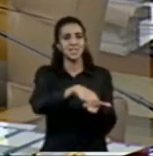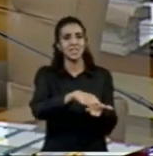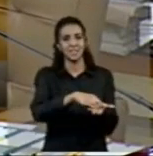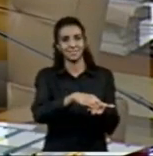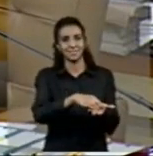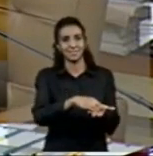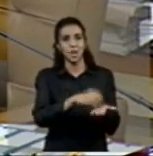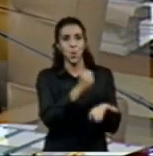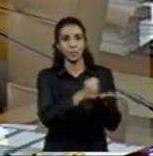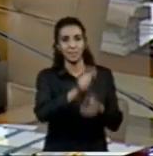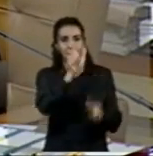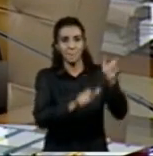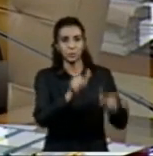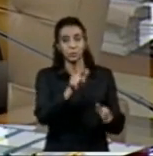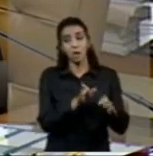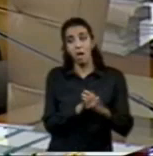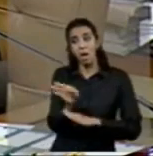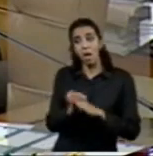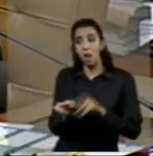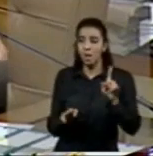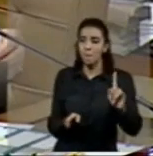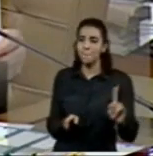emprego. Na contratação